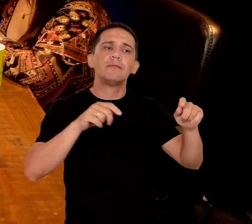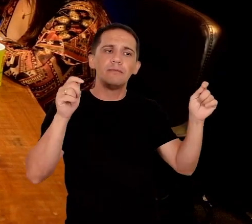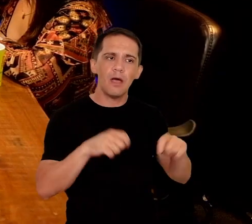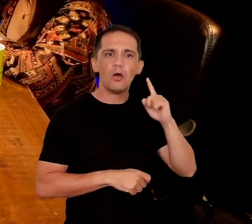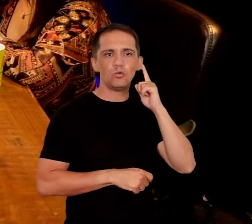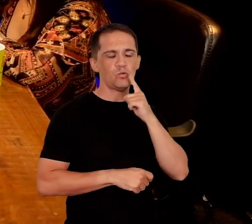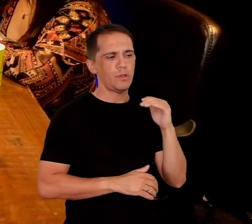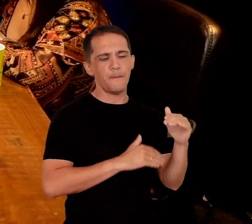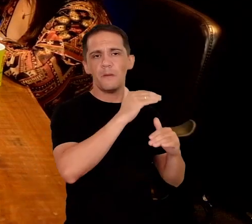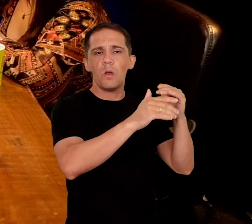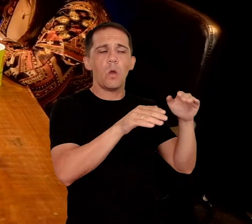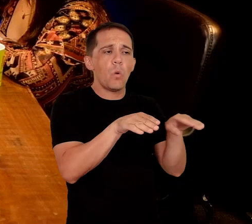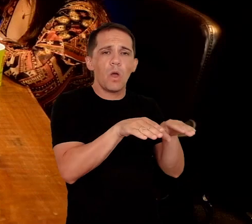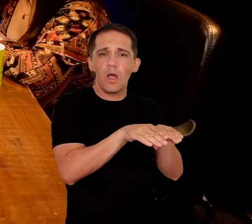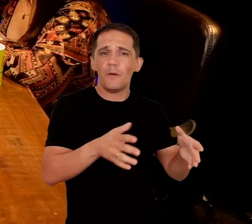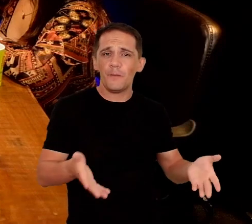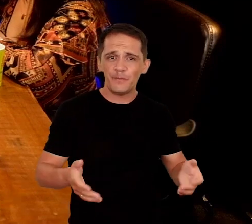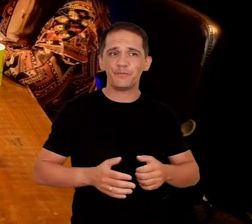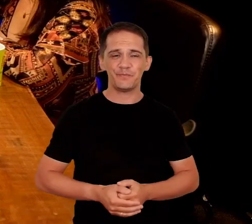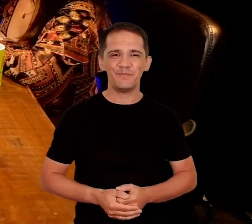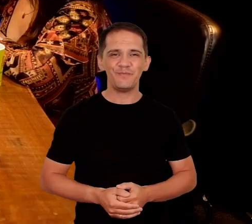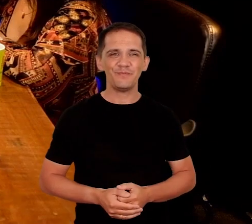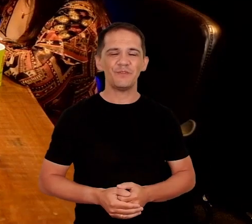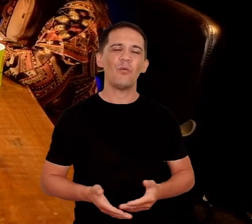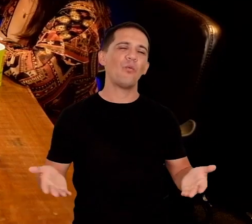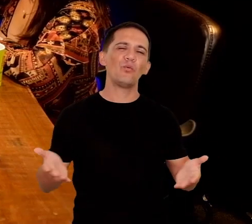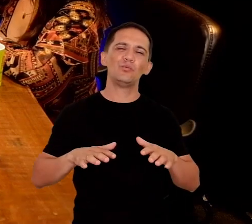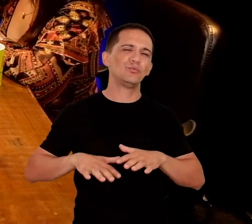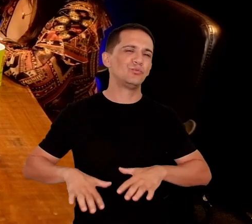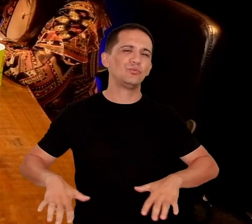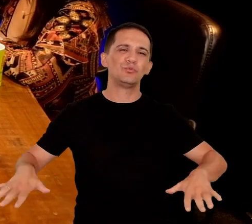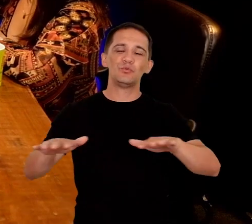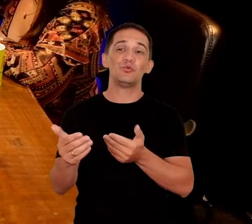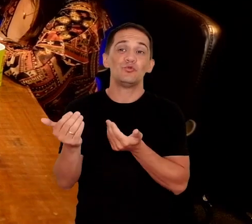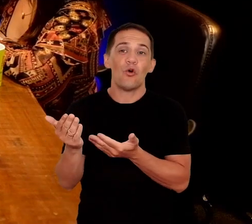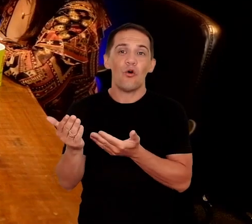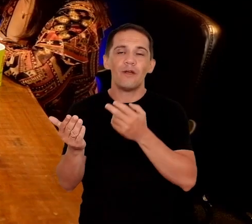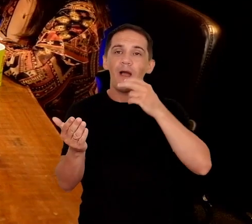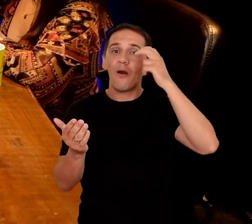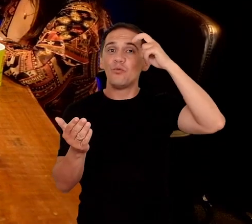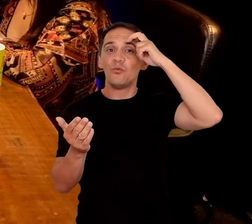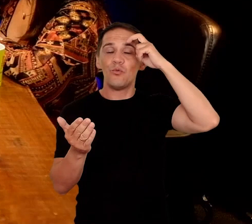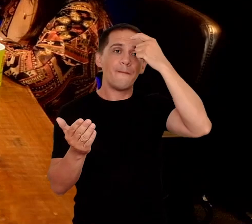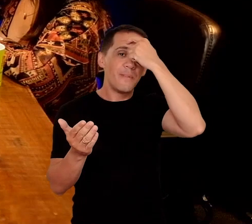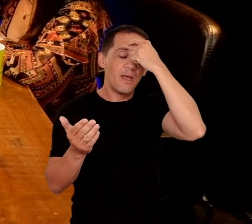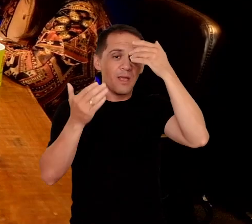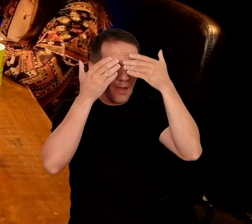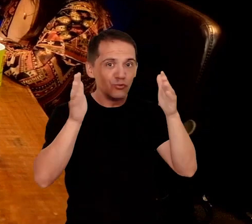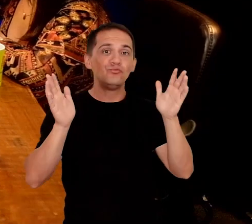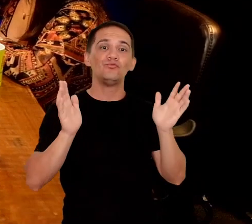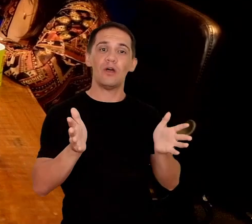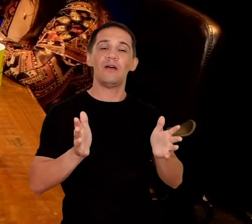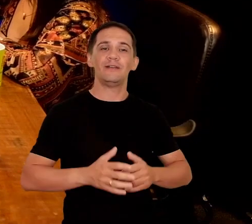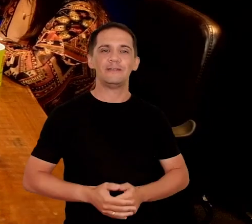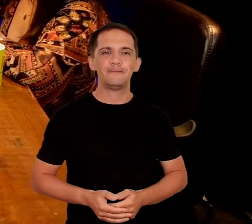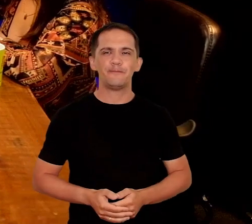nome. Não, hoje os surdos entendem, não precisa ser a letra do nome, pode ser outro. Então, é a juventude chegando e transformando o idioma também, né? Facilitando pra